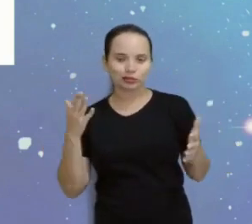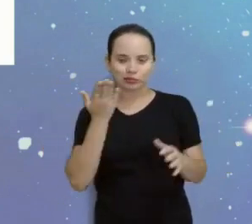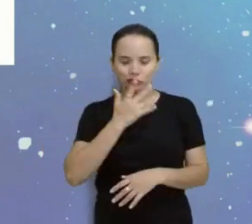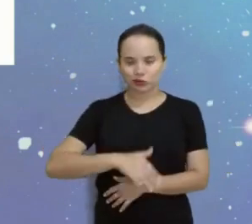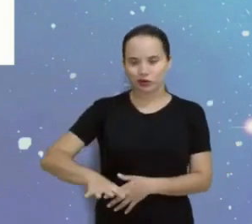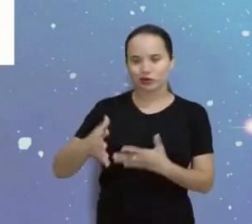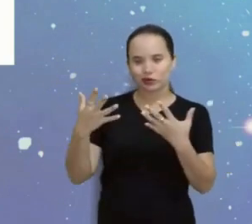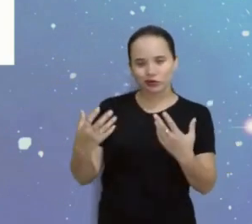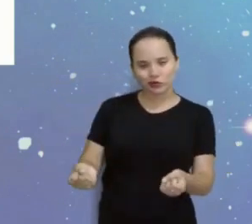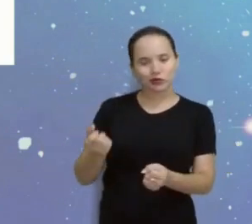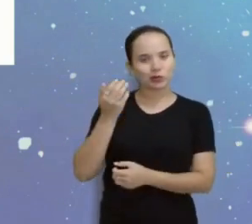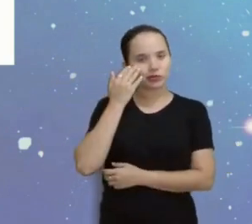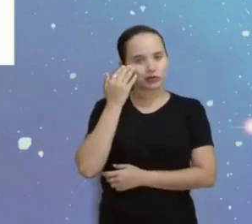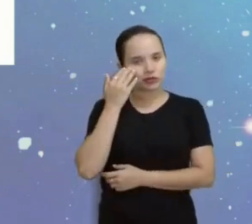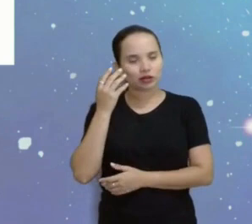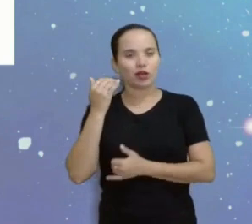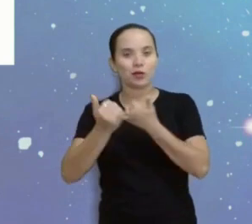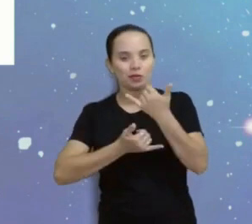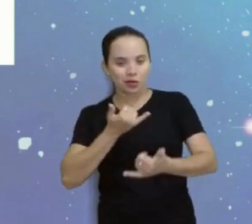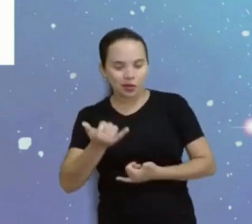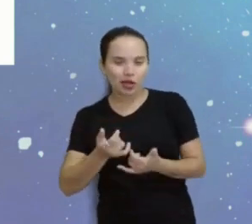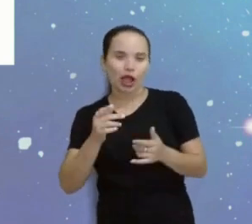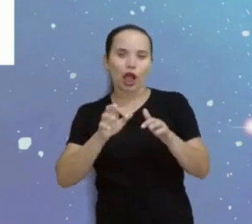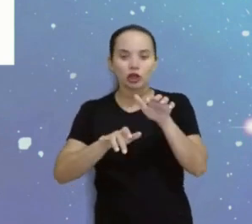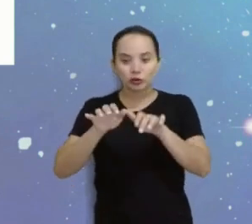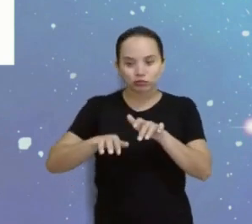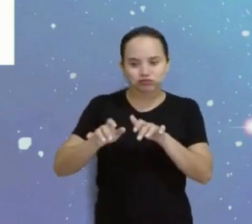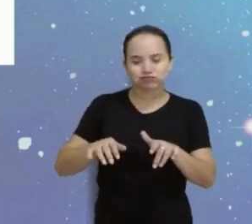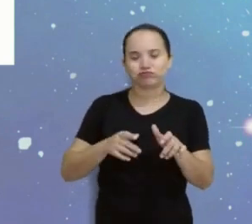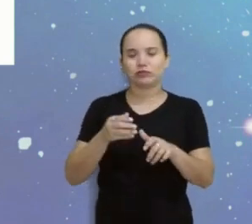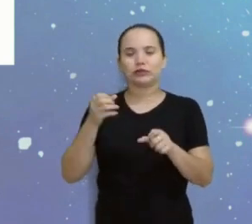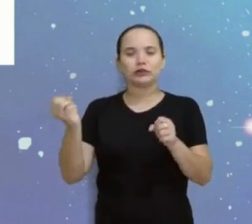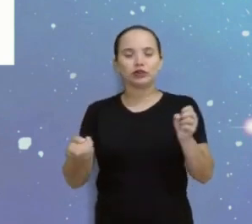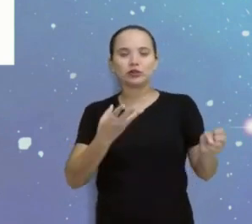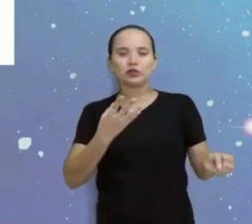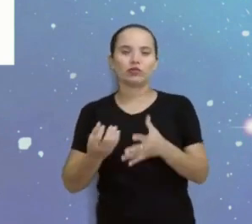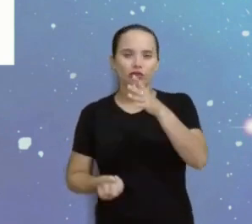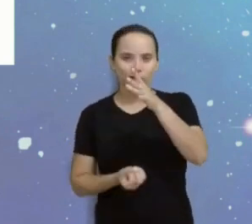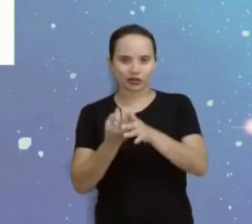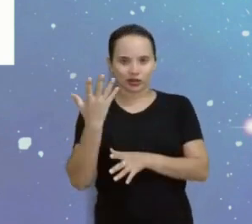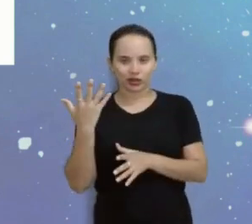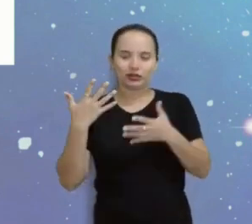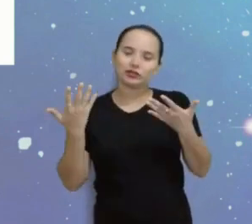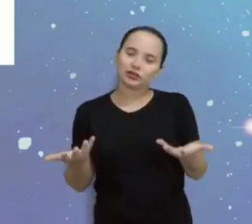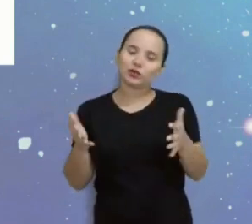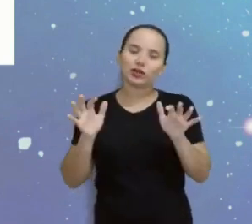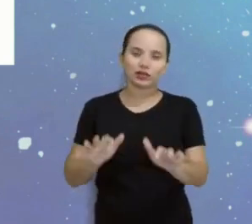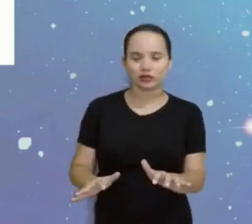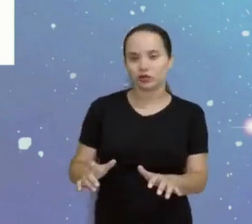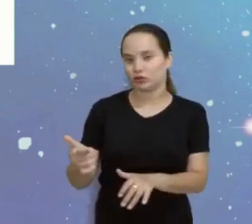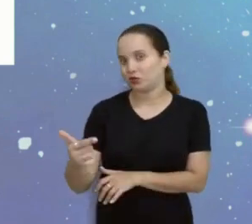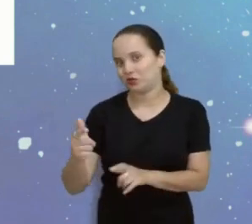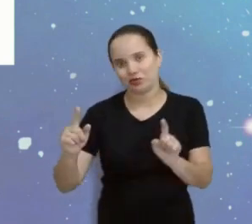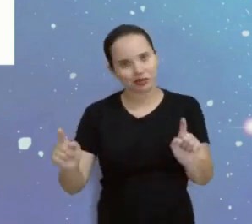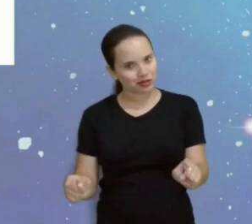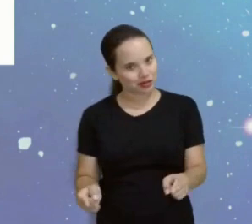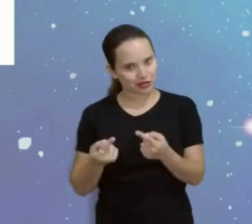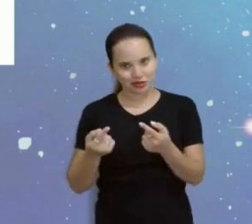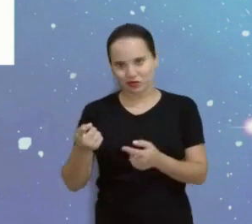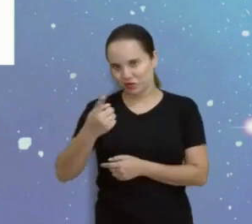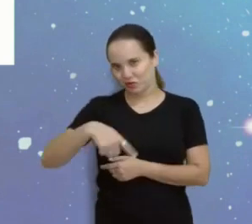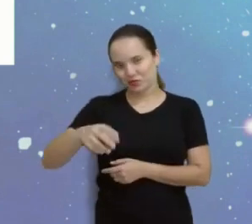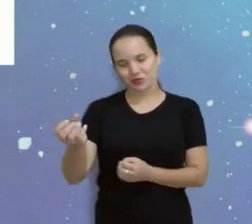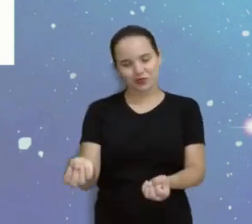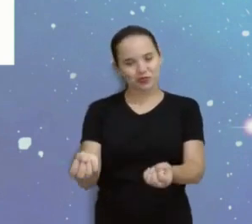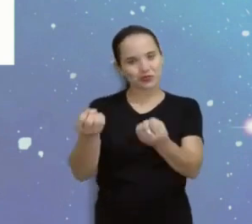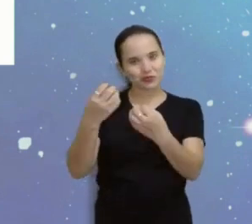vamos brincar, mexer e inovar, criar. Então, é isso. Não tem desafio para vocês mandarem, mas aí